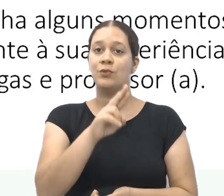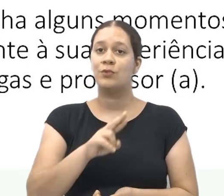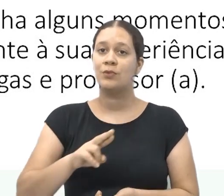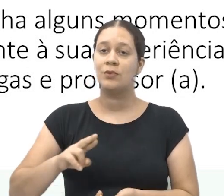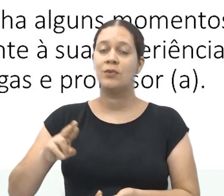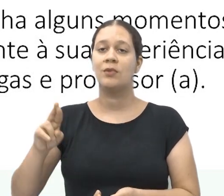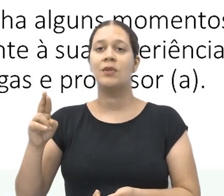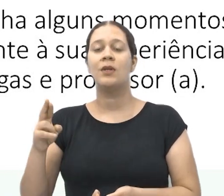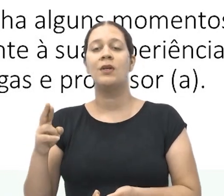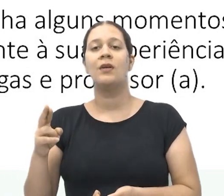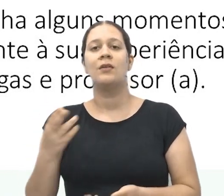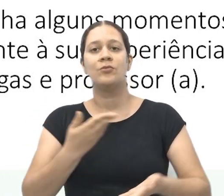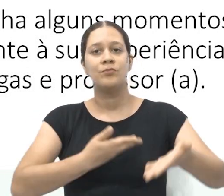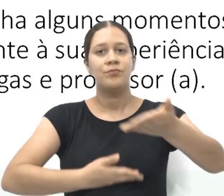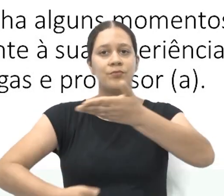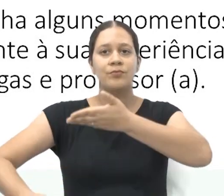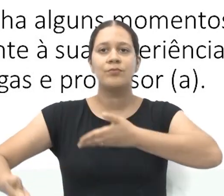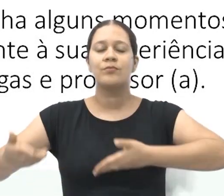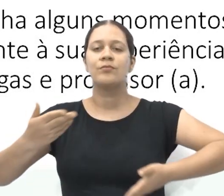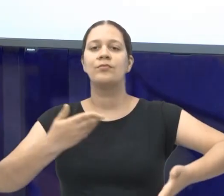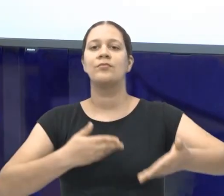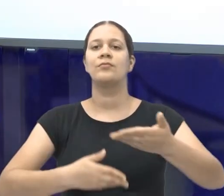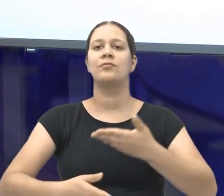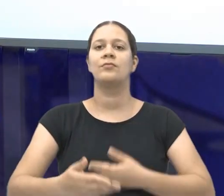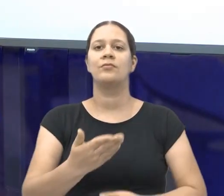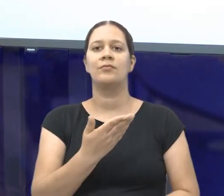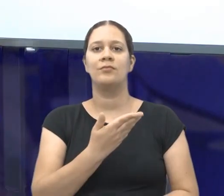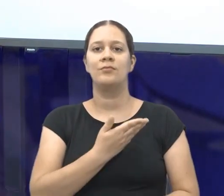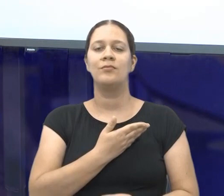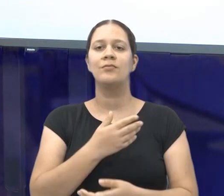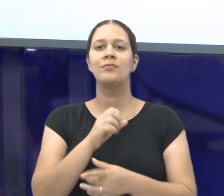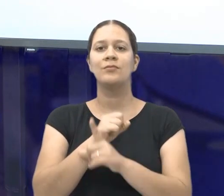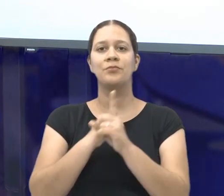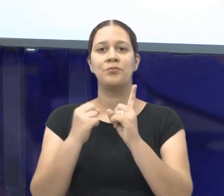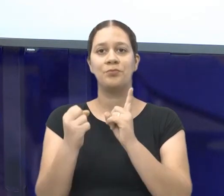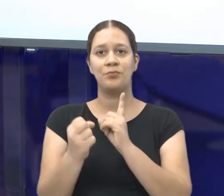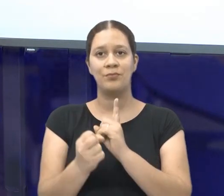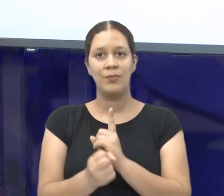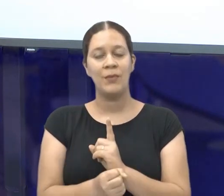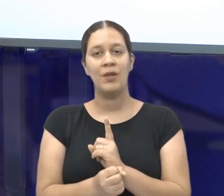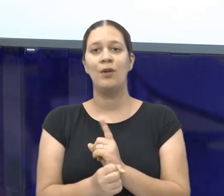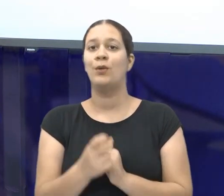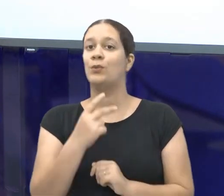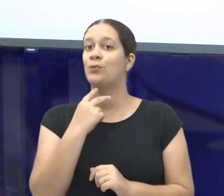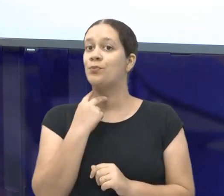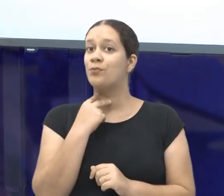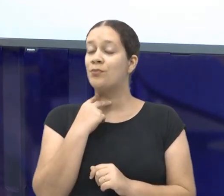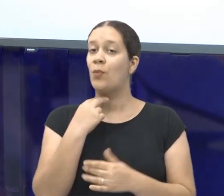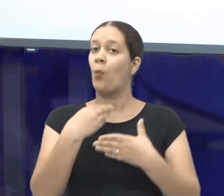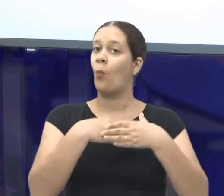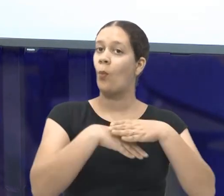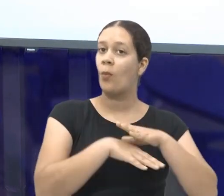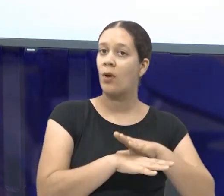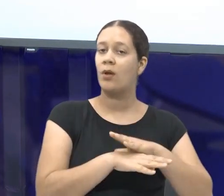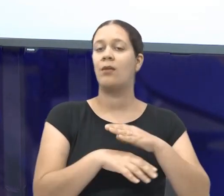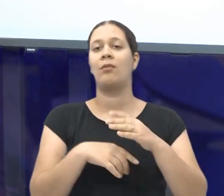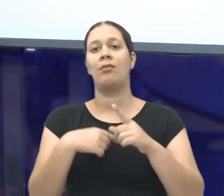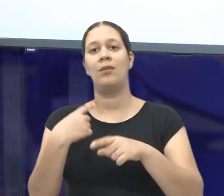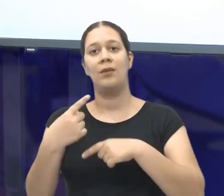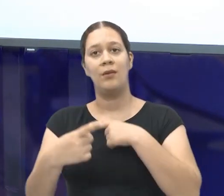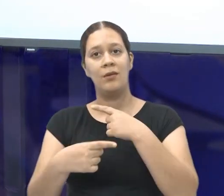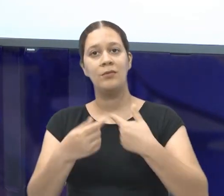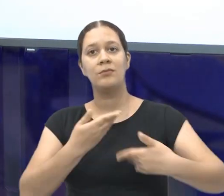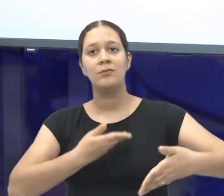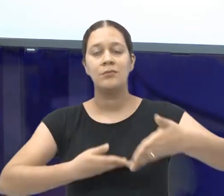com seus colegas e com seu professor também. Então, olha, que legal, não vai ficar guardado somente não, né? Depois vai passar para